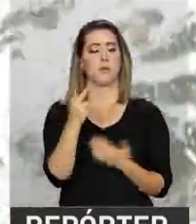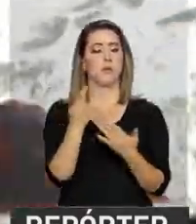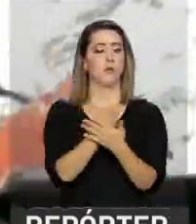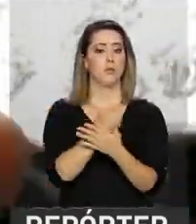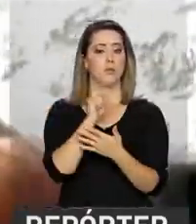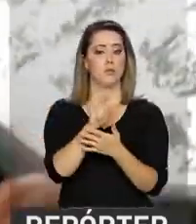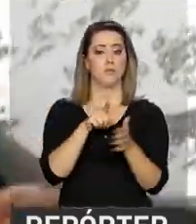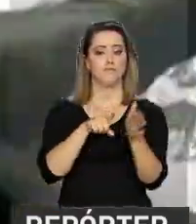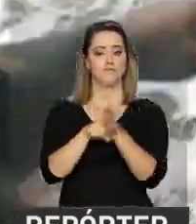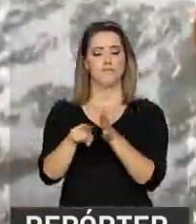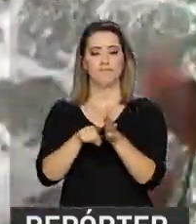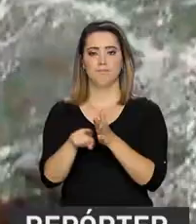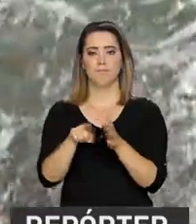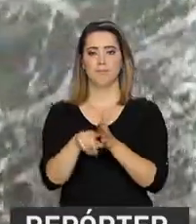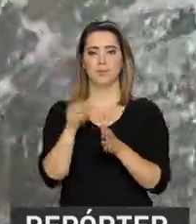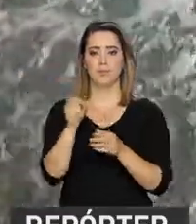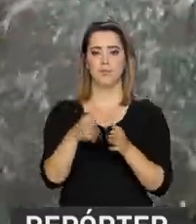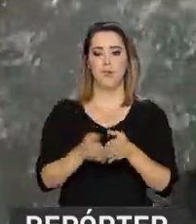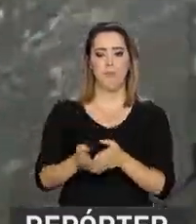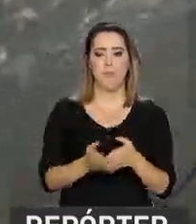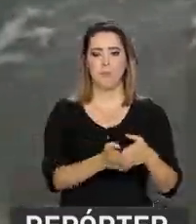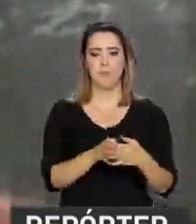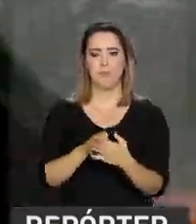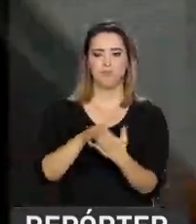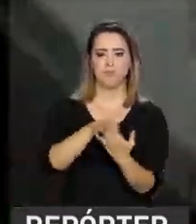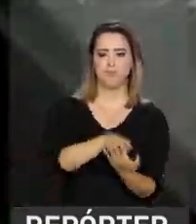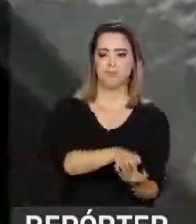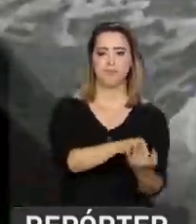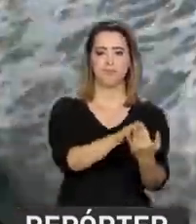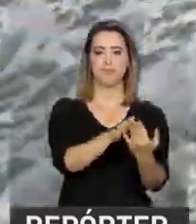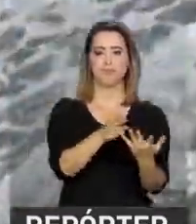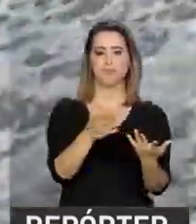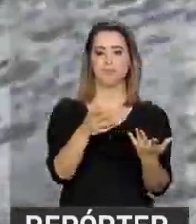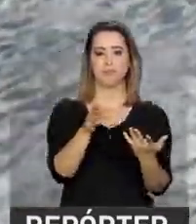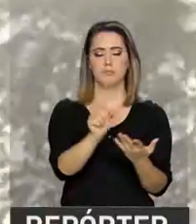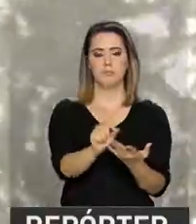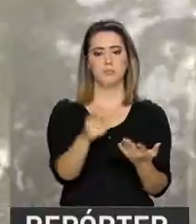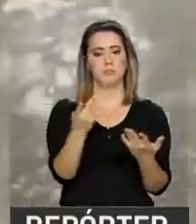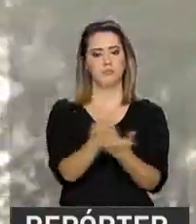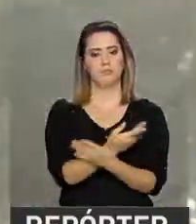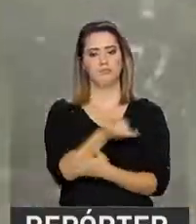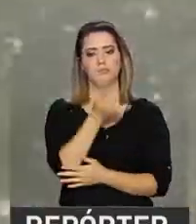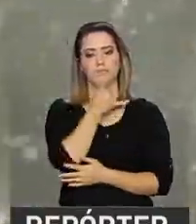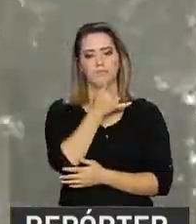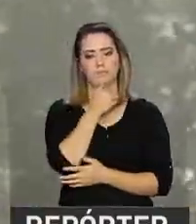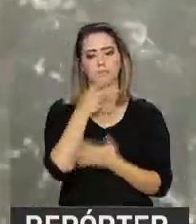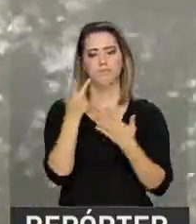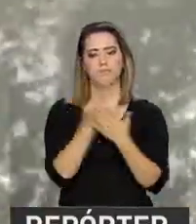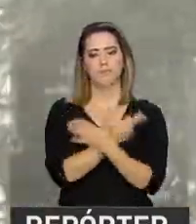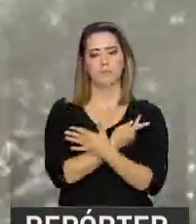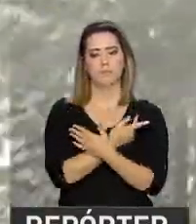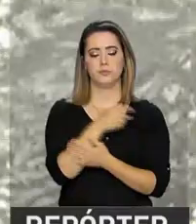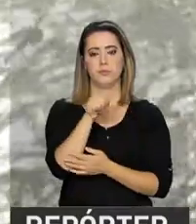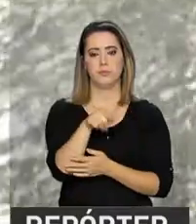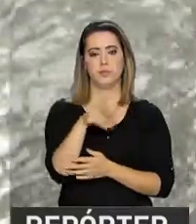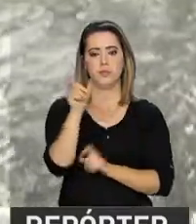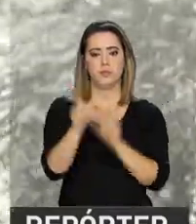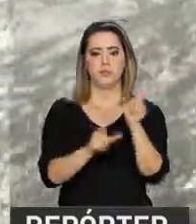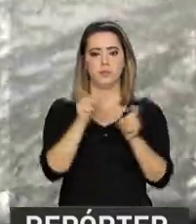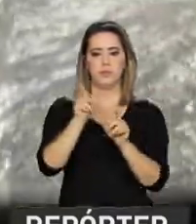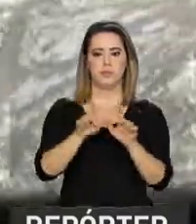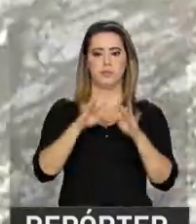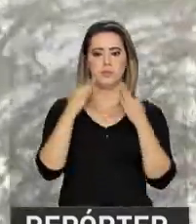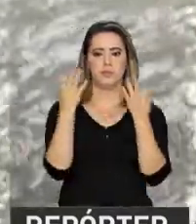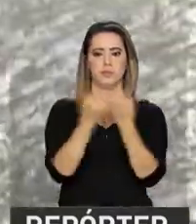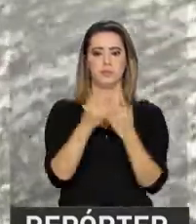apurar as responsabilidades com esse lamentável é preciso lamentável acontecimento que as famílias consigam